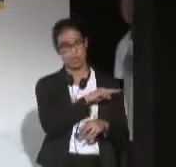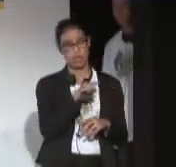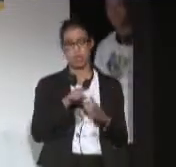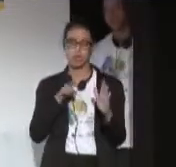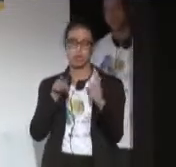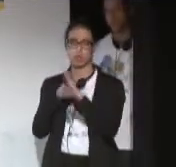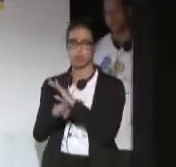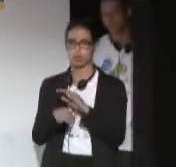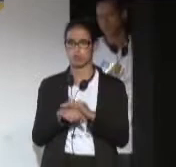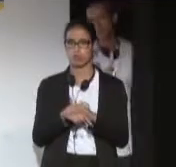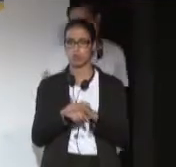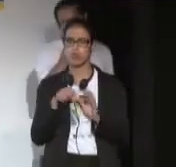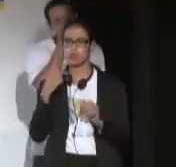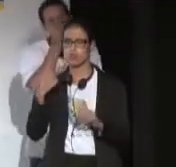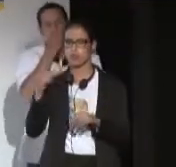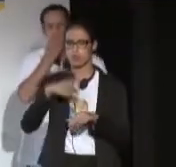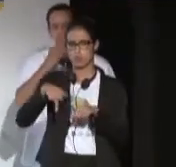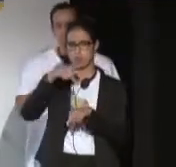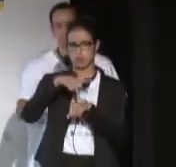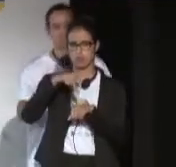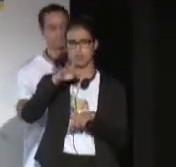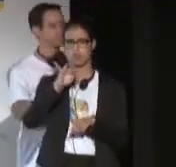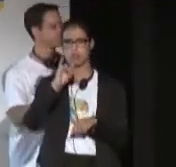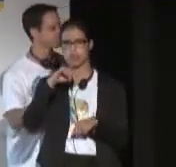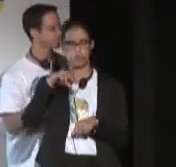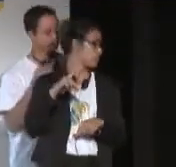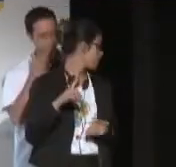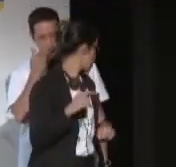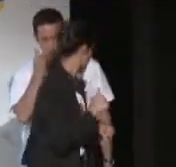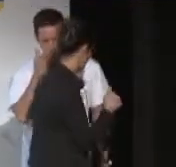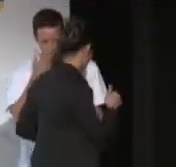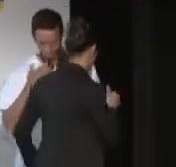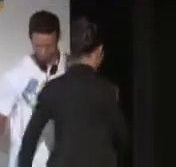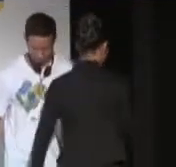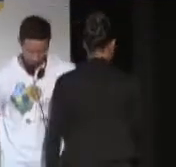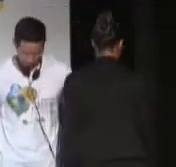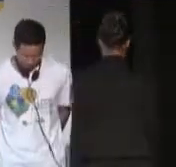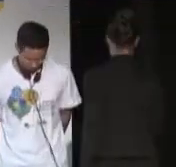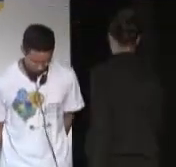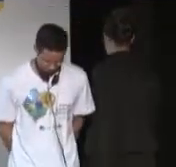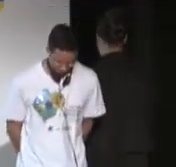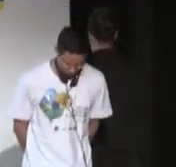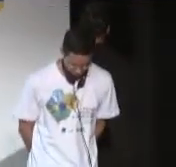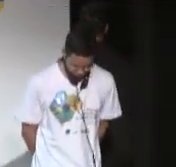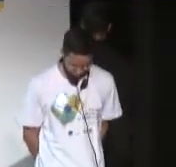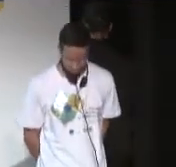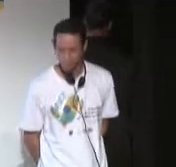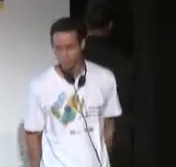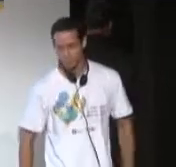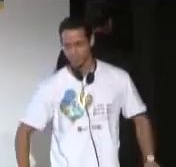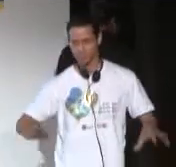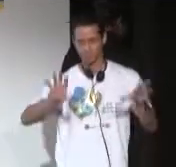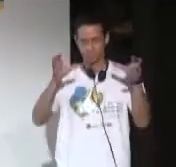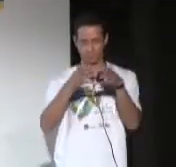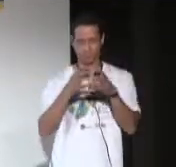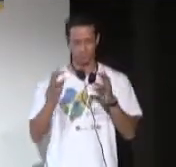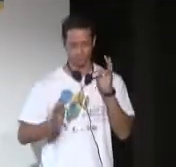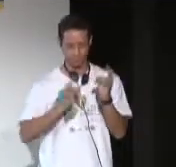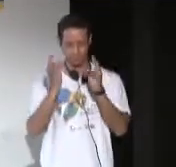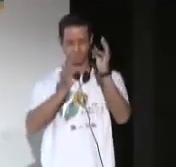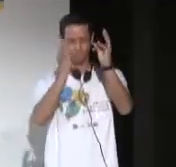nessa visão da Finlândia, onde você integra tecnologia, não é? Como é que você,